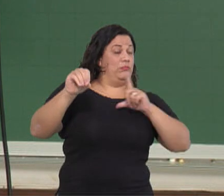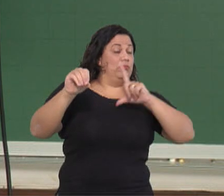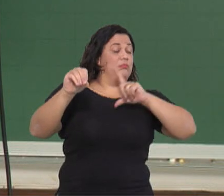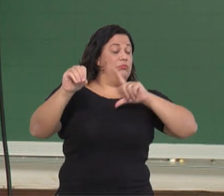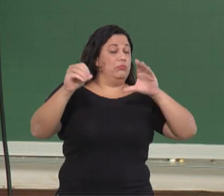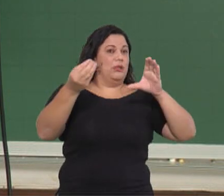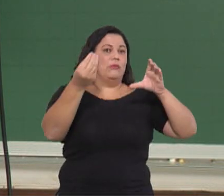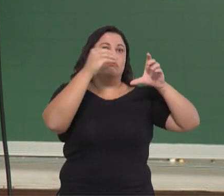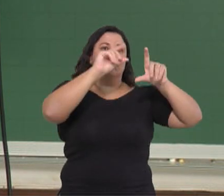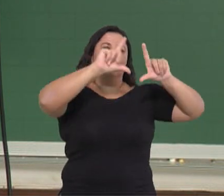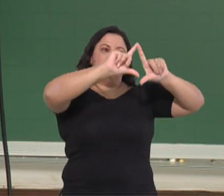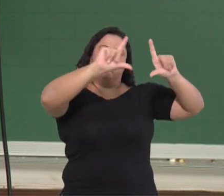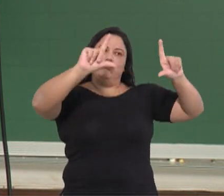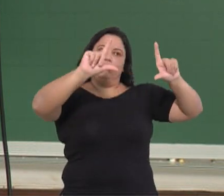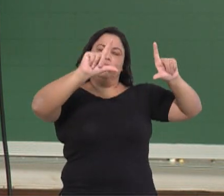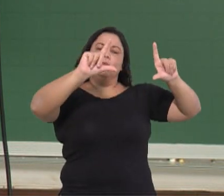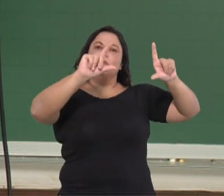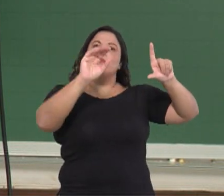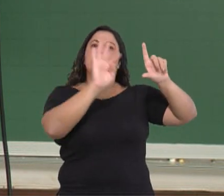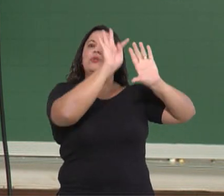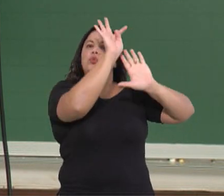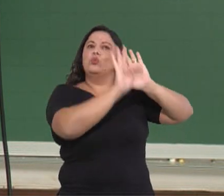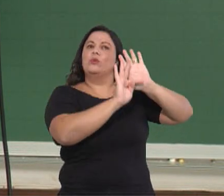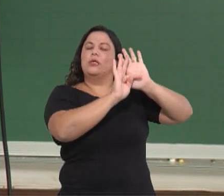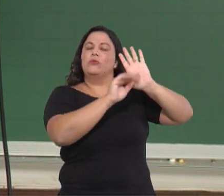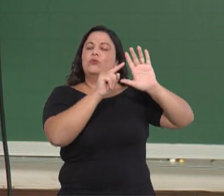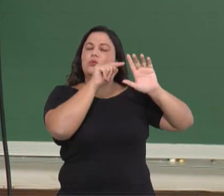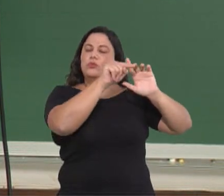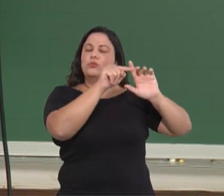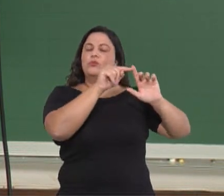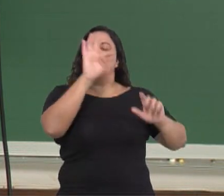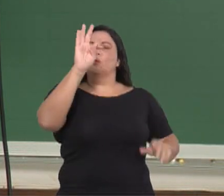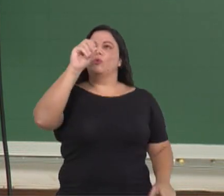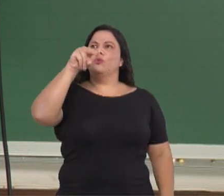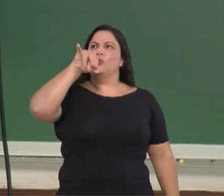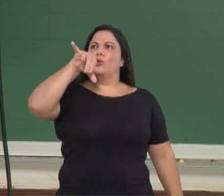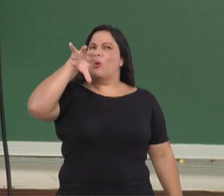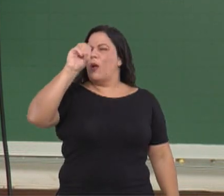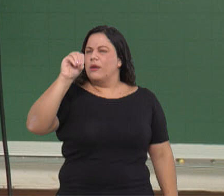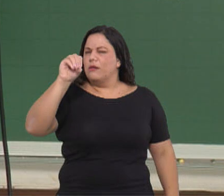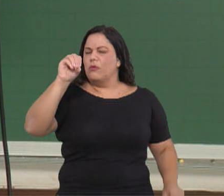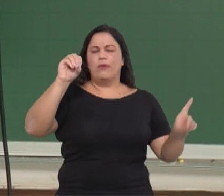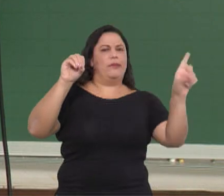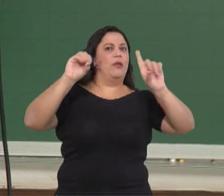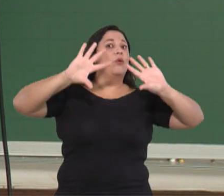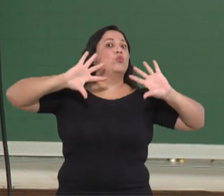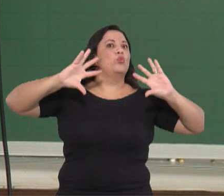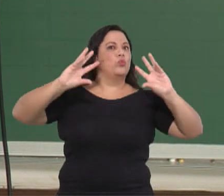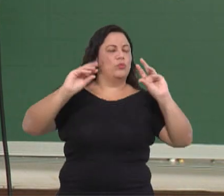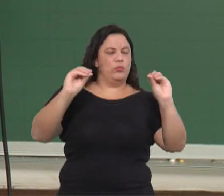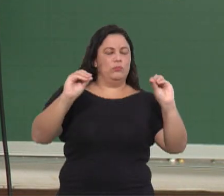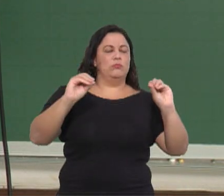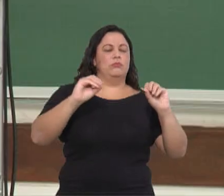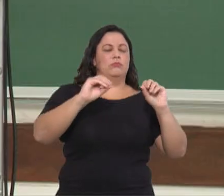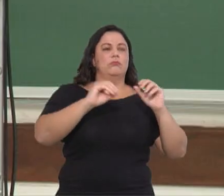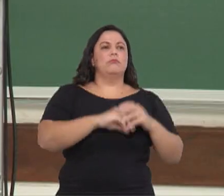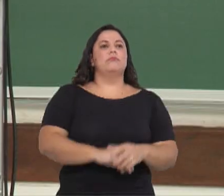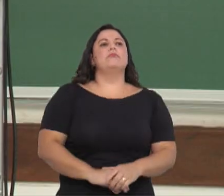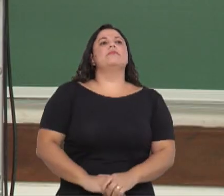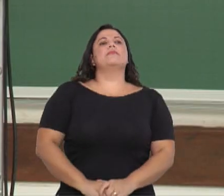os monossílabos. Os monossílabos tônicos ou não, tirem todos os monossílabos, certo?